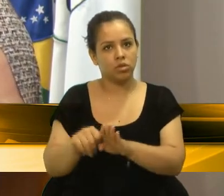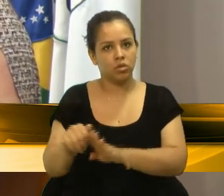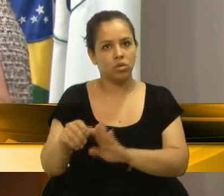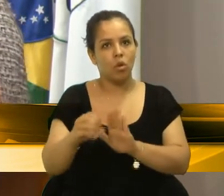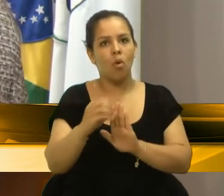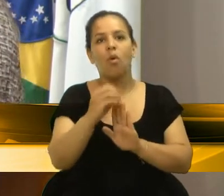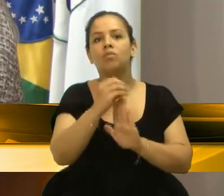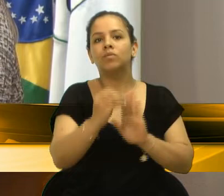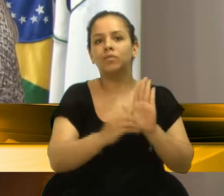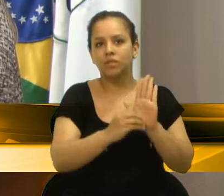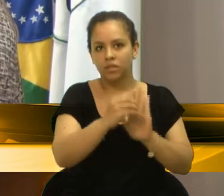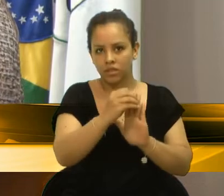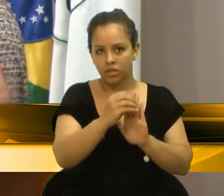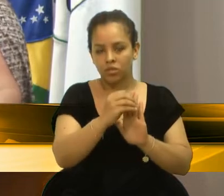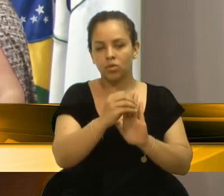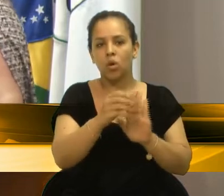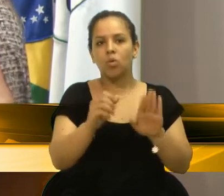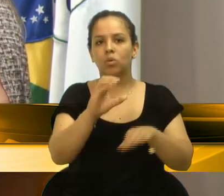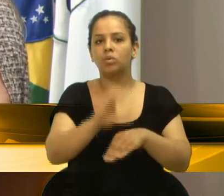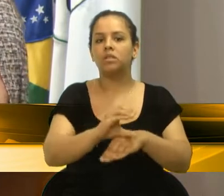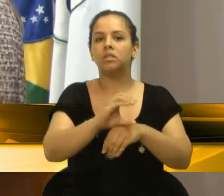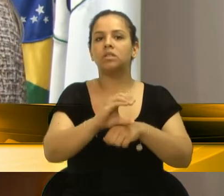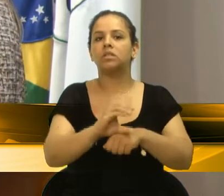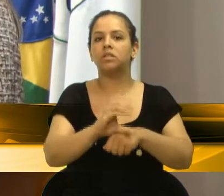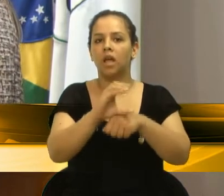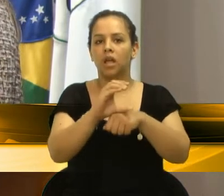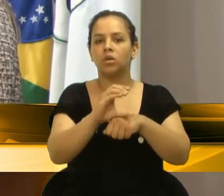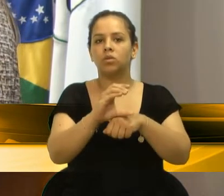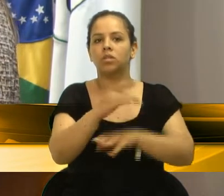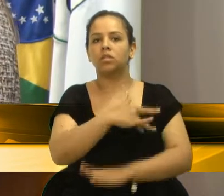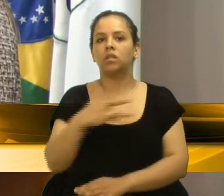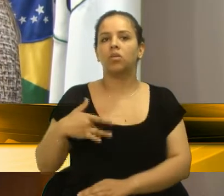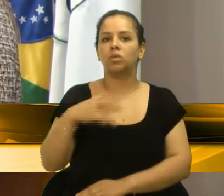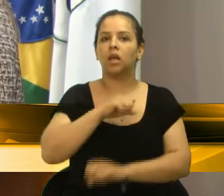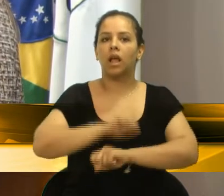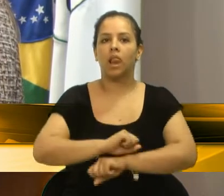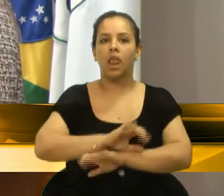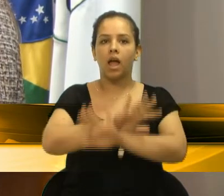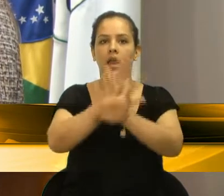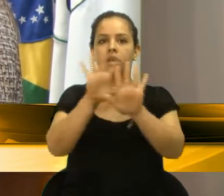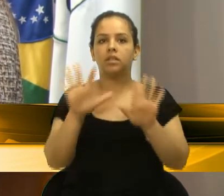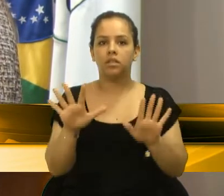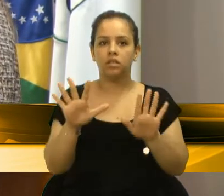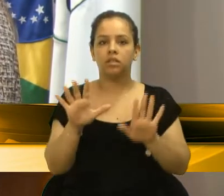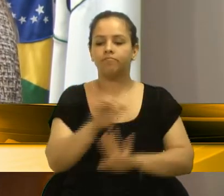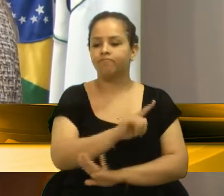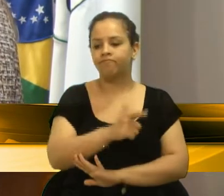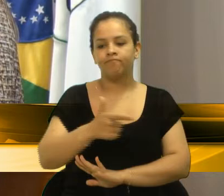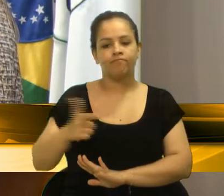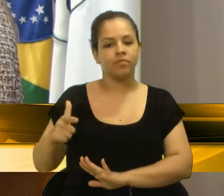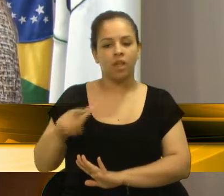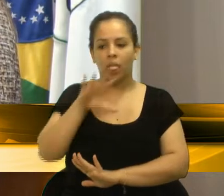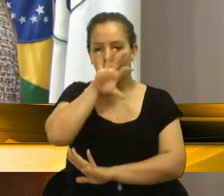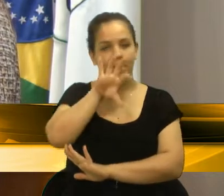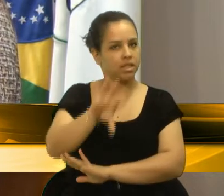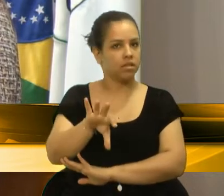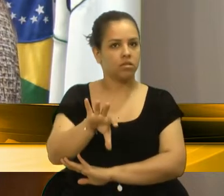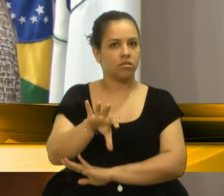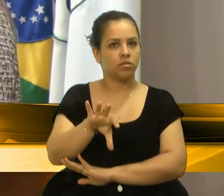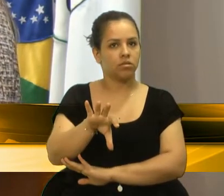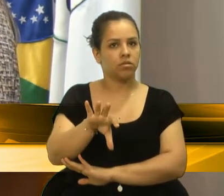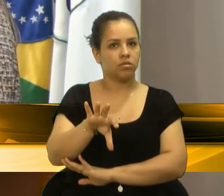Conselho Municipal de Saúde e a clareza de que não houve desprezo pelo